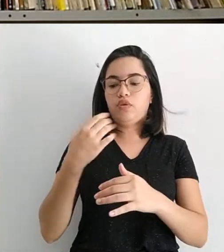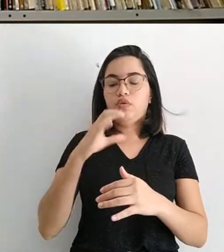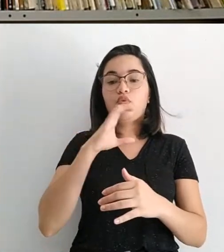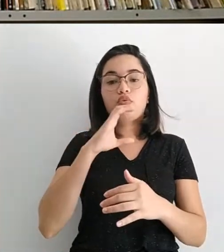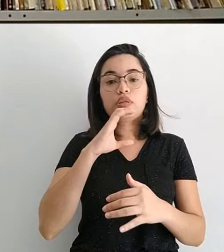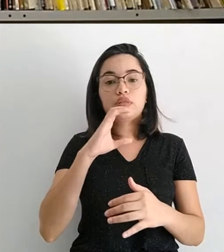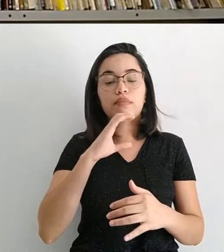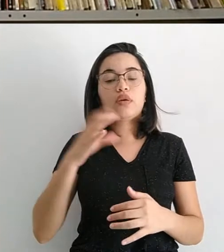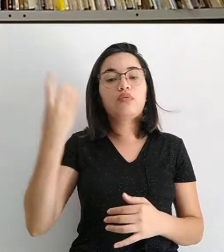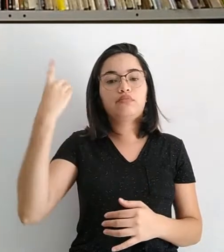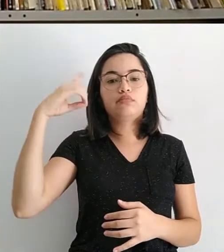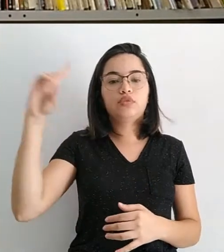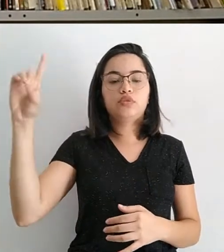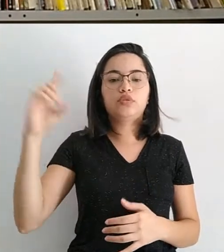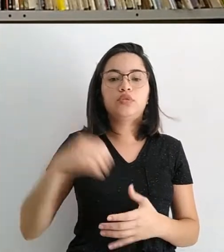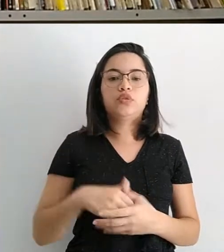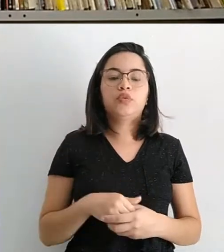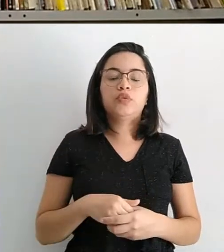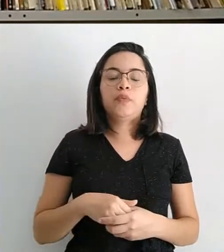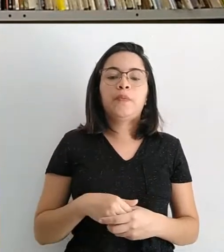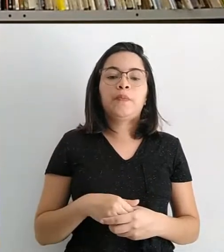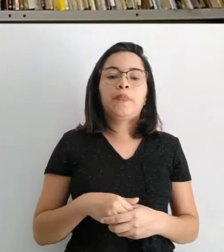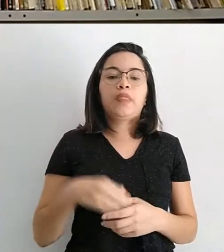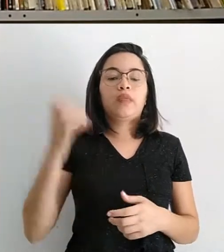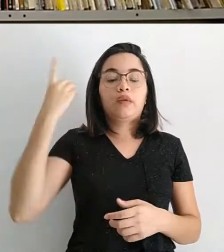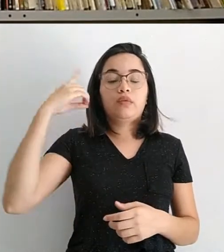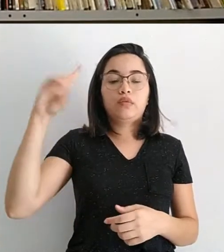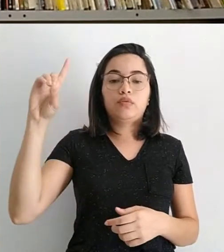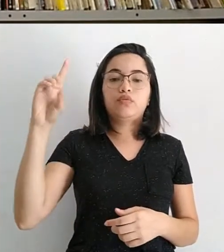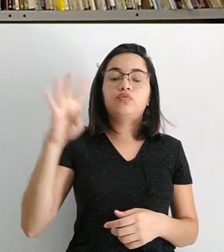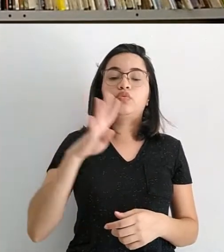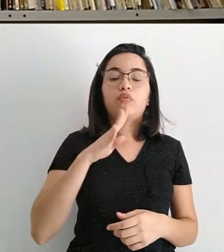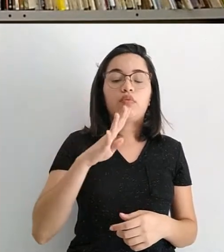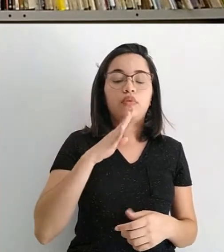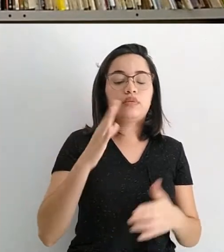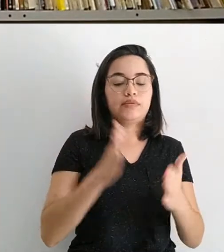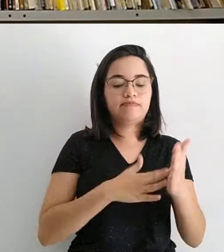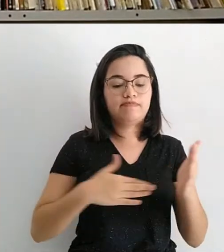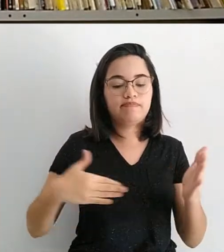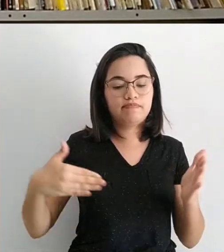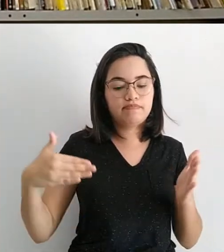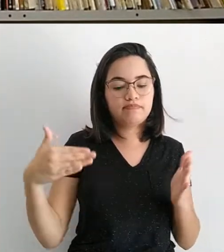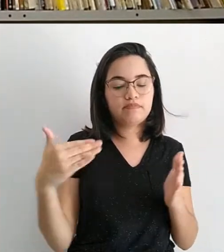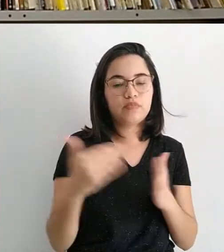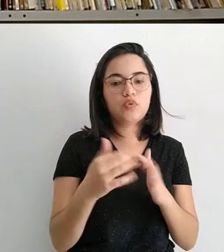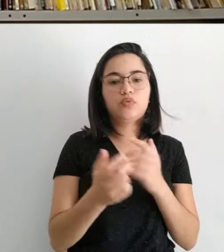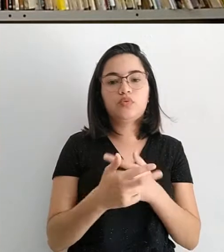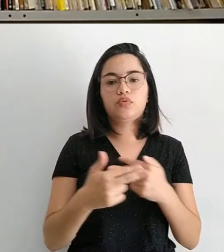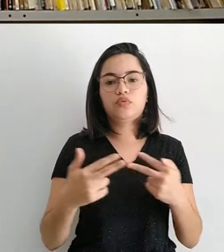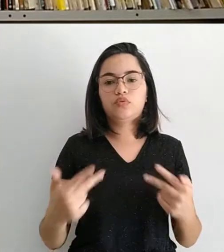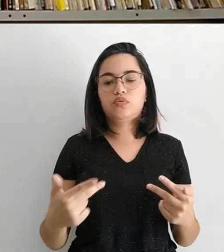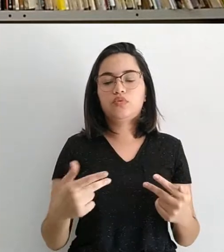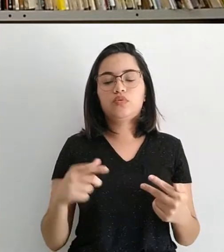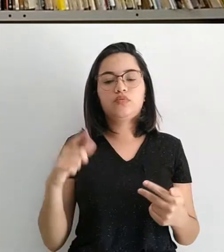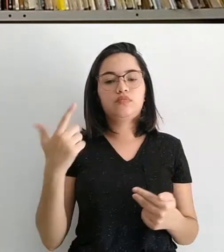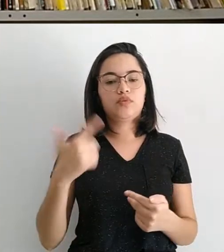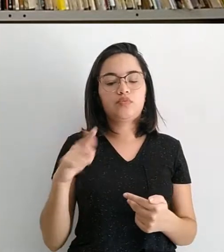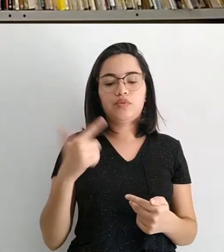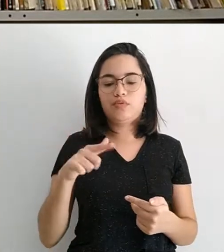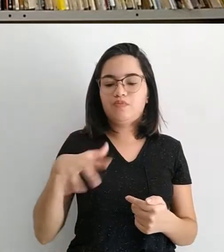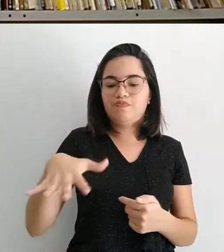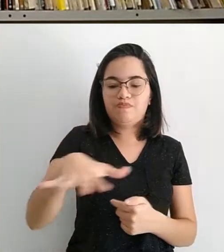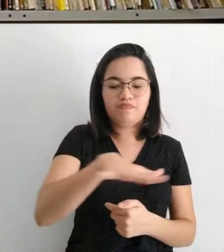seja, o conhecimento de Deus. Deus conhece todas as coisas. Não há